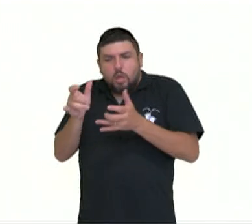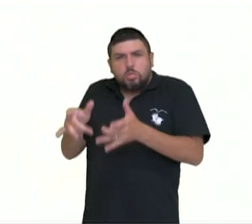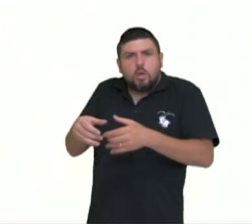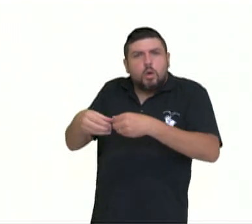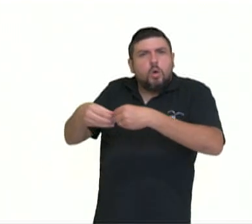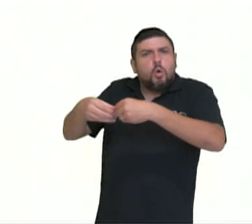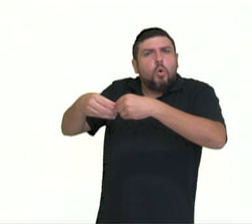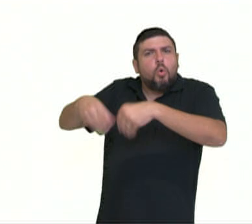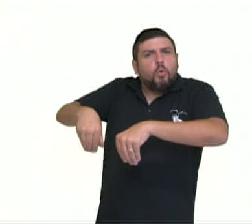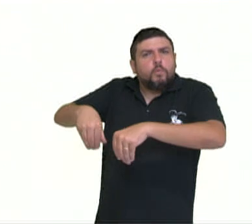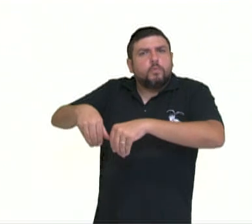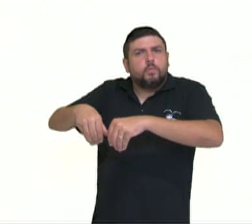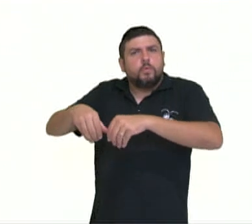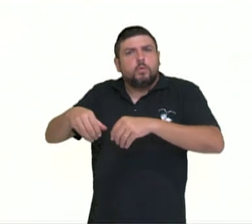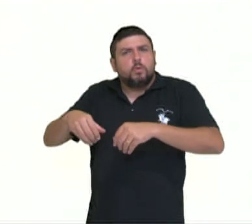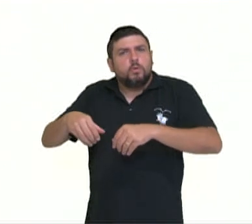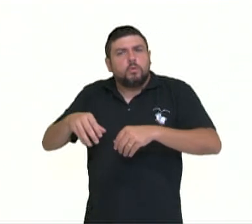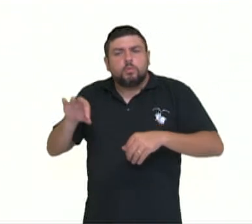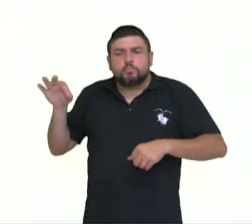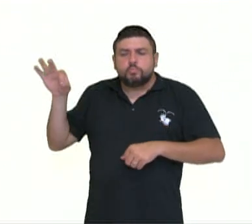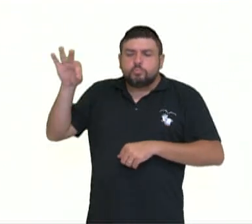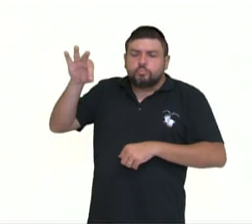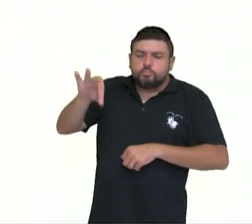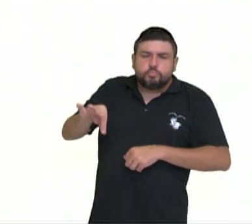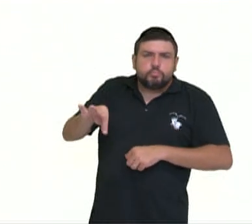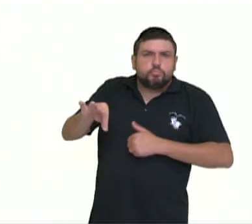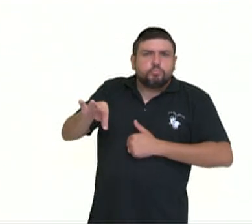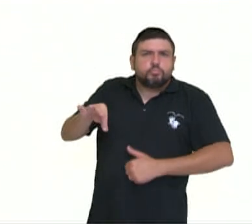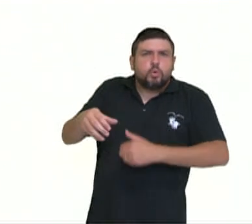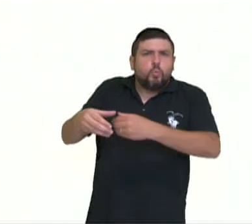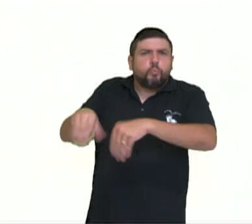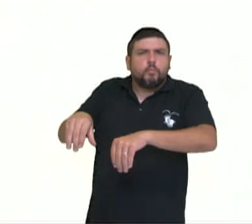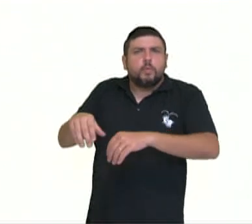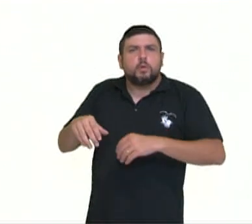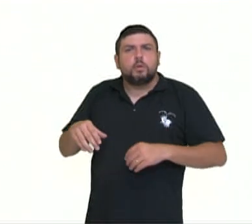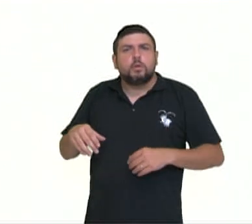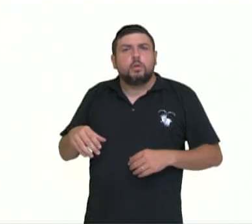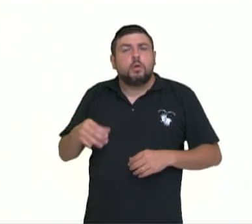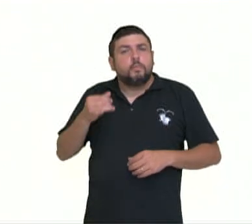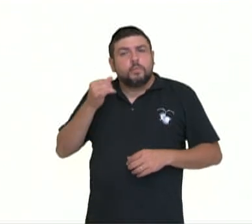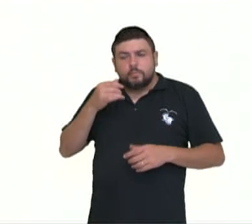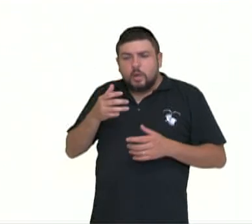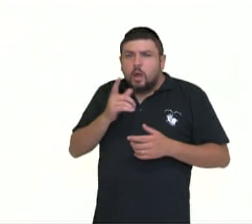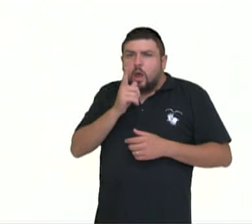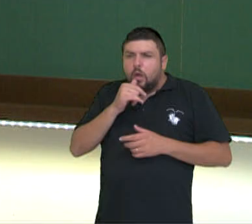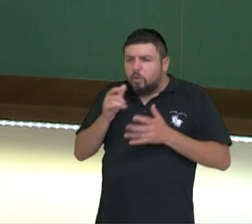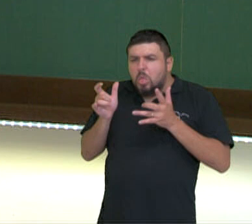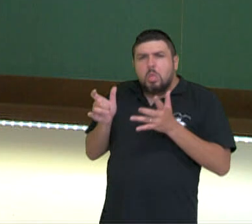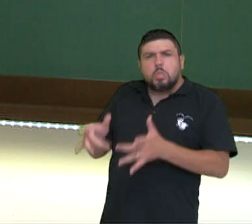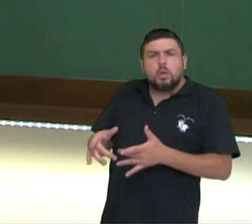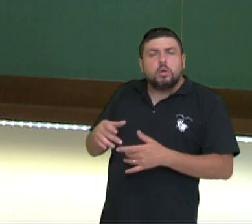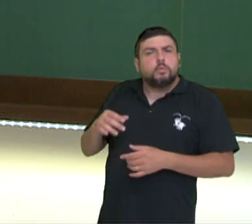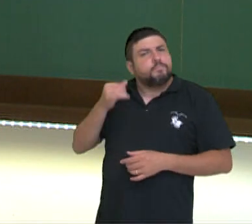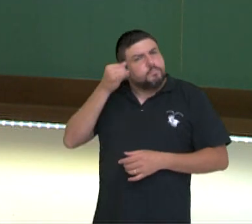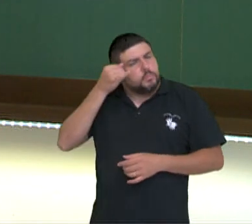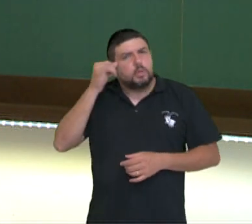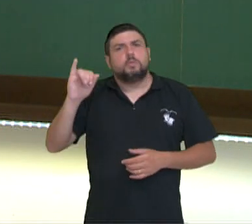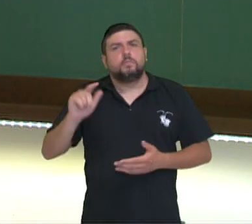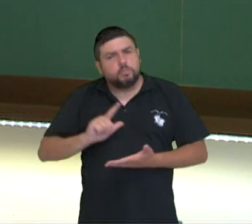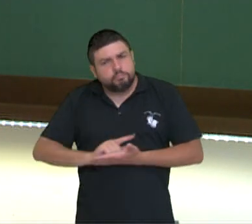ocorrer a postura desses ovos. Ou seja, eu vou evitar que tenha água parada nesses locais aí,